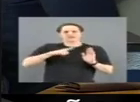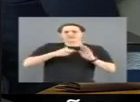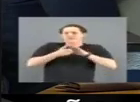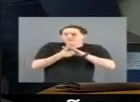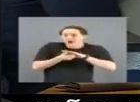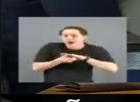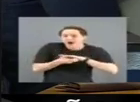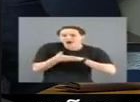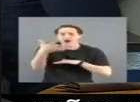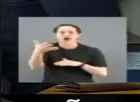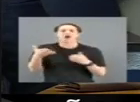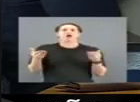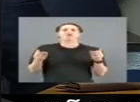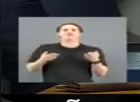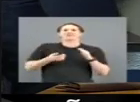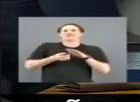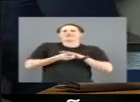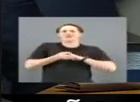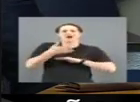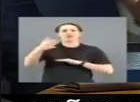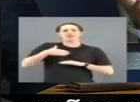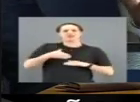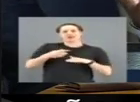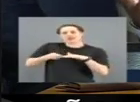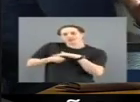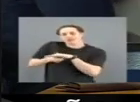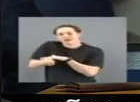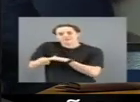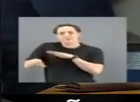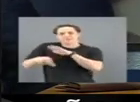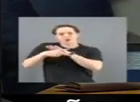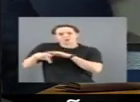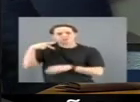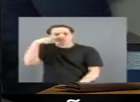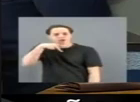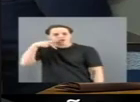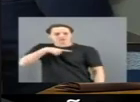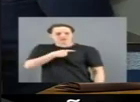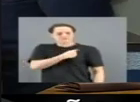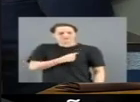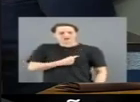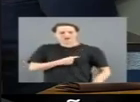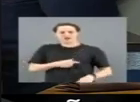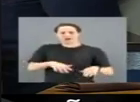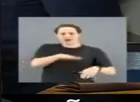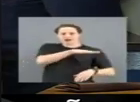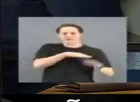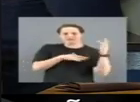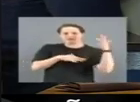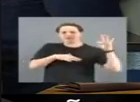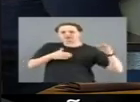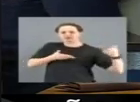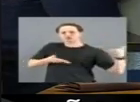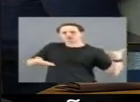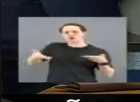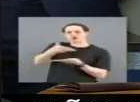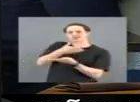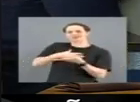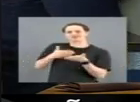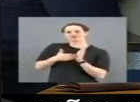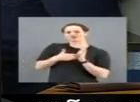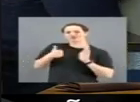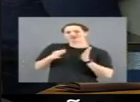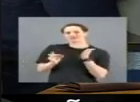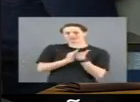dezenas de milhões de reais de emendas parlamentares, cargos federais, em troca de retirada de assinatura.